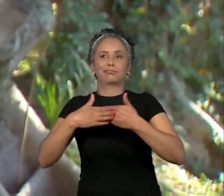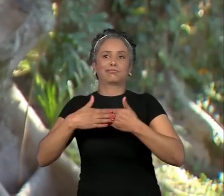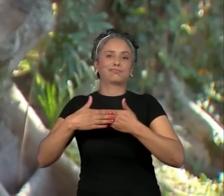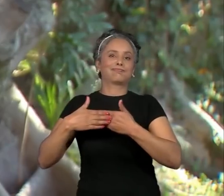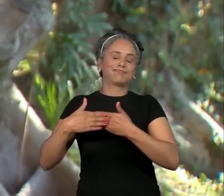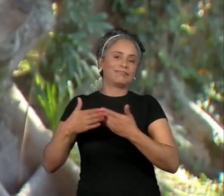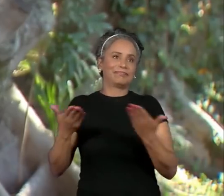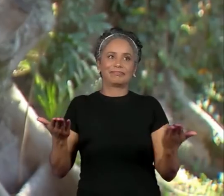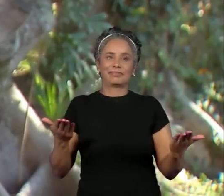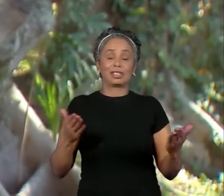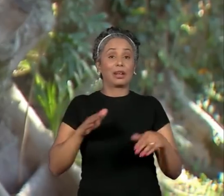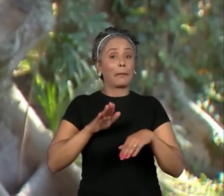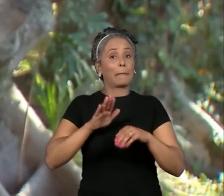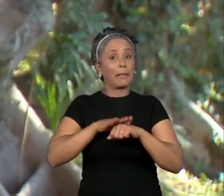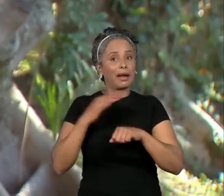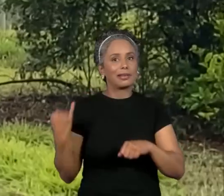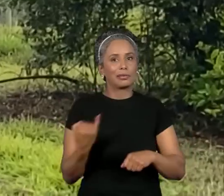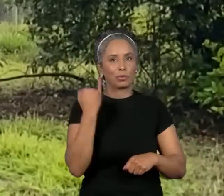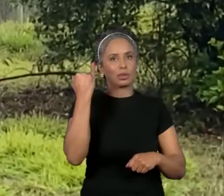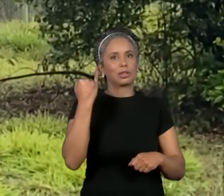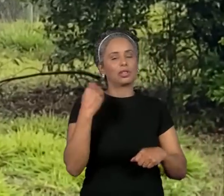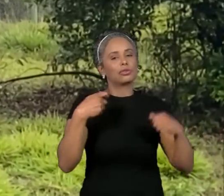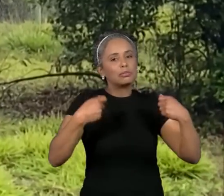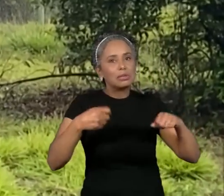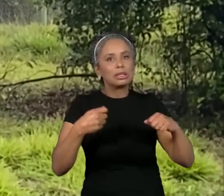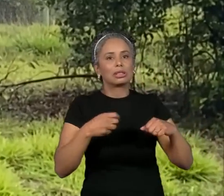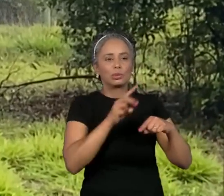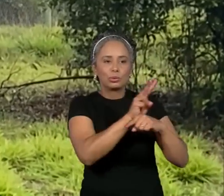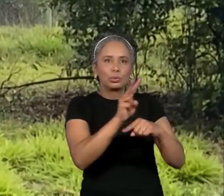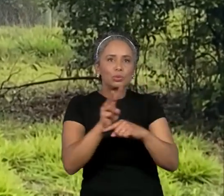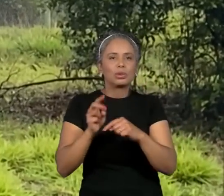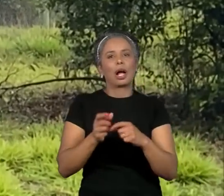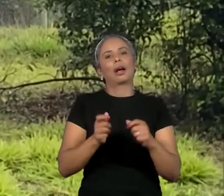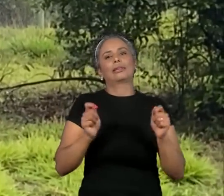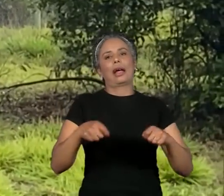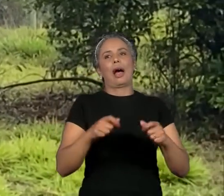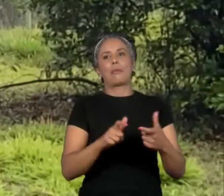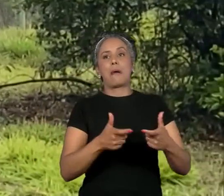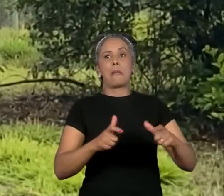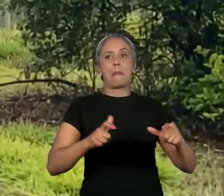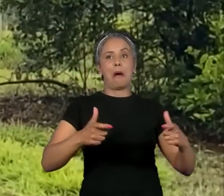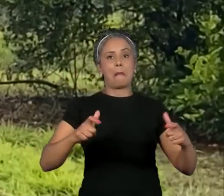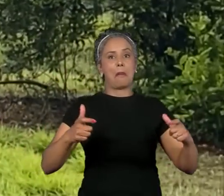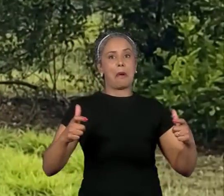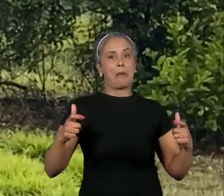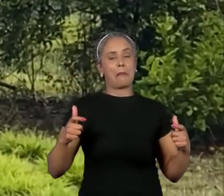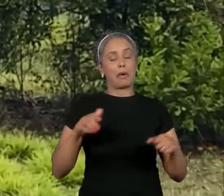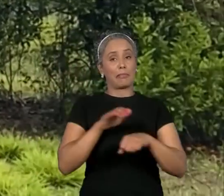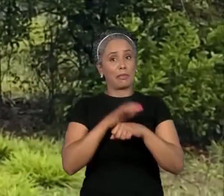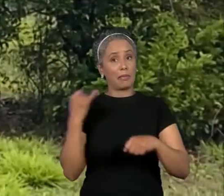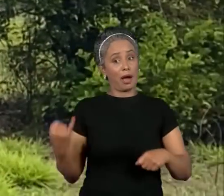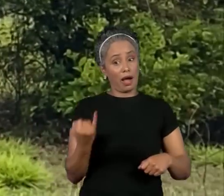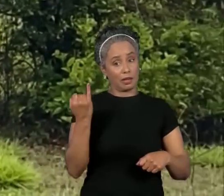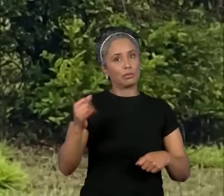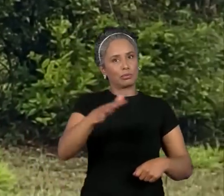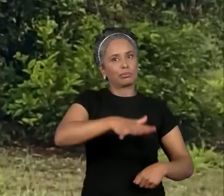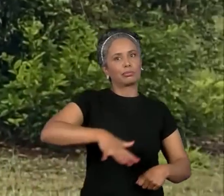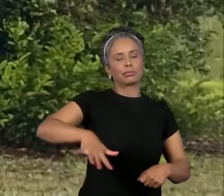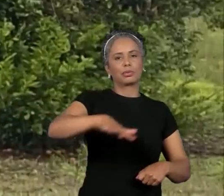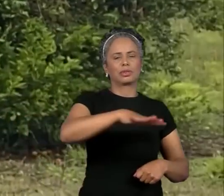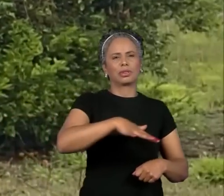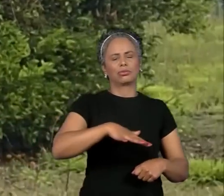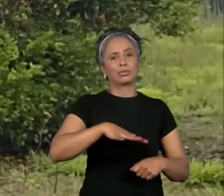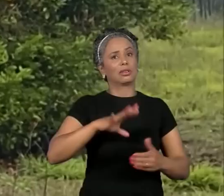para essa população se manter. Ele carrega um patrimônio genético importante para aquela população. Então, na verdade, você não